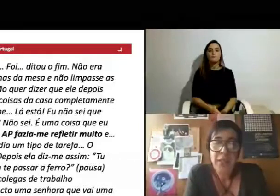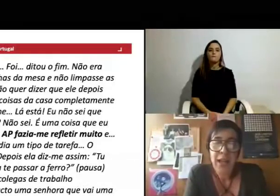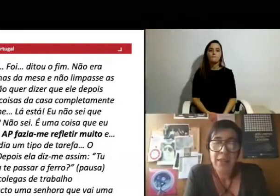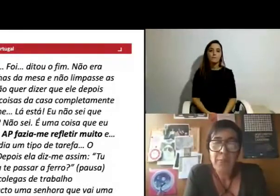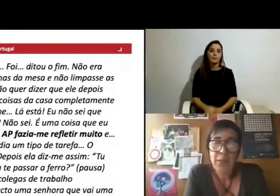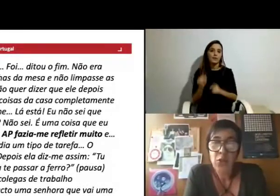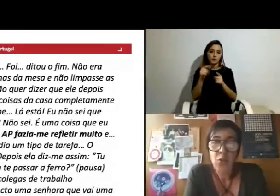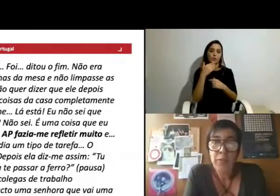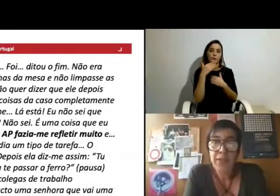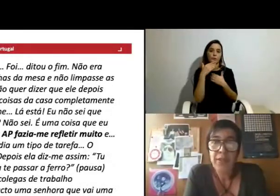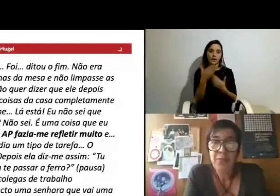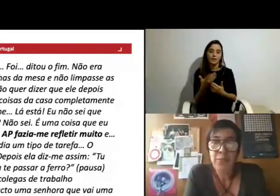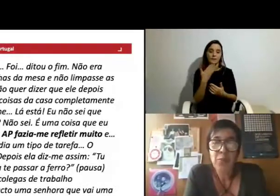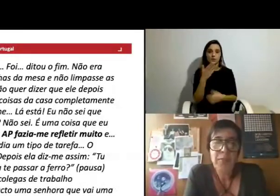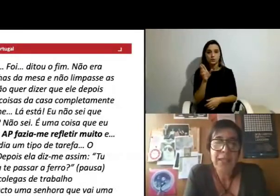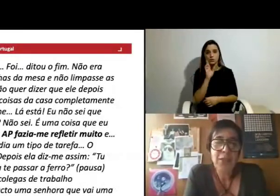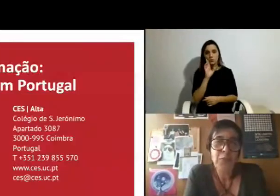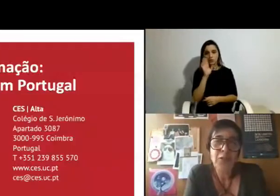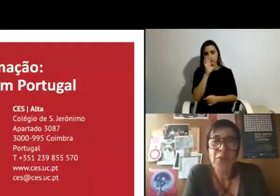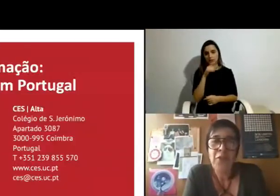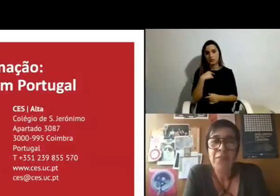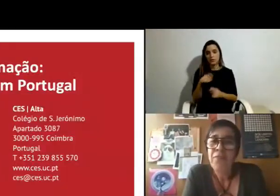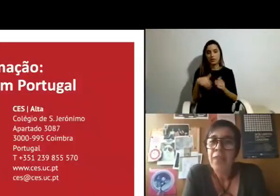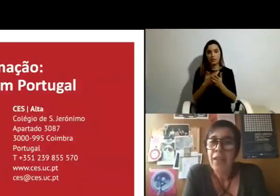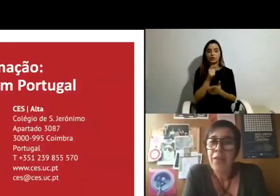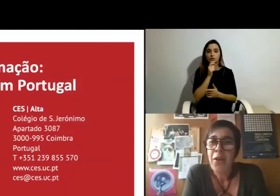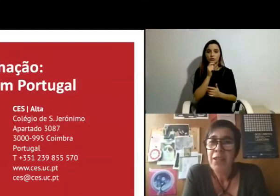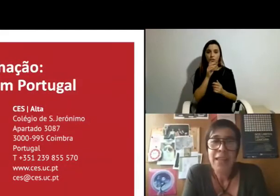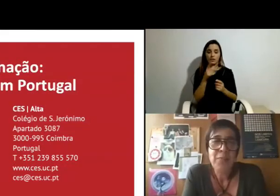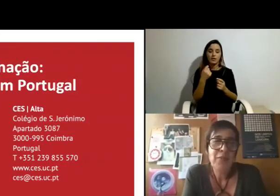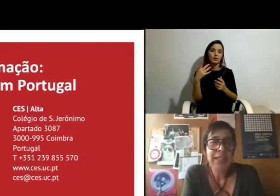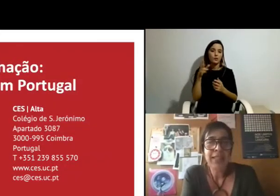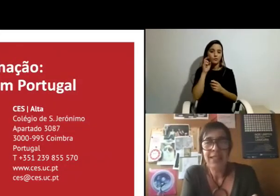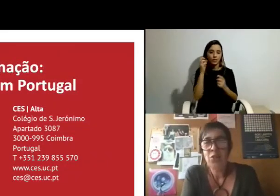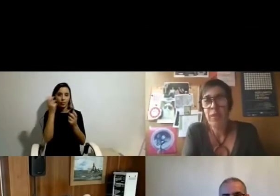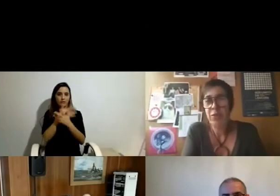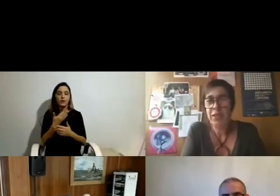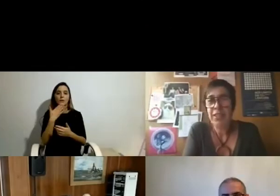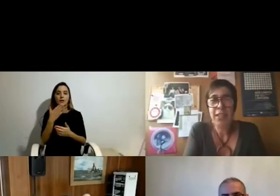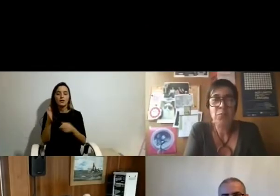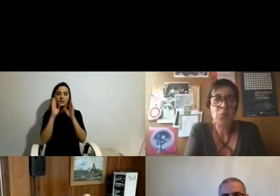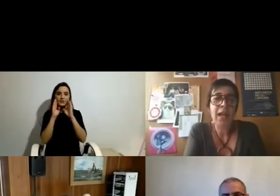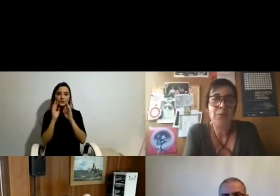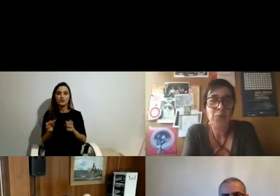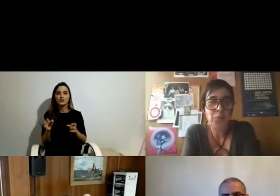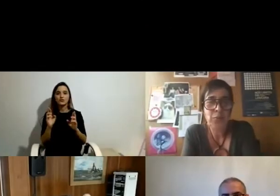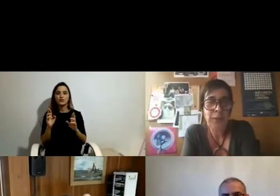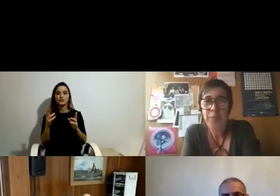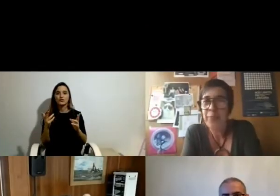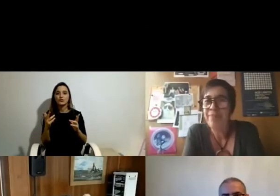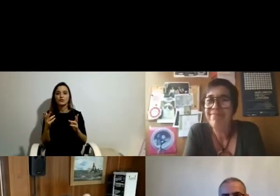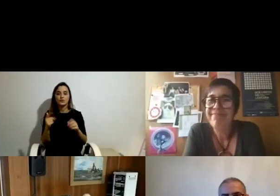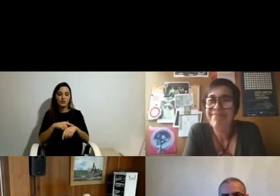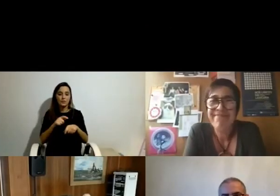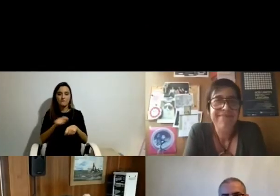isto. Obrigada. Peço desculpa se perturbei aqui no microfone. Obrigada pela vossa atenção. Espero não ter aqui abusado do tema.